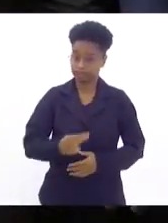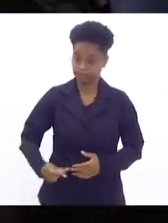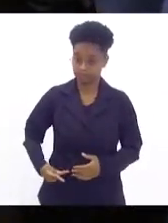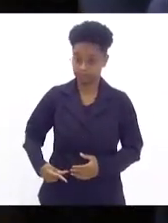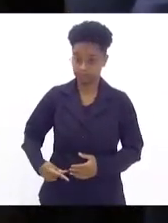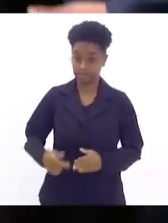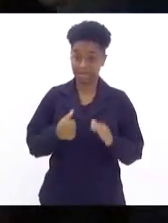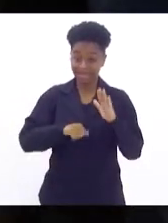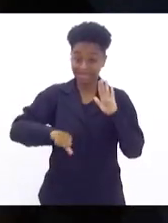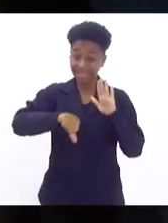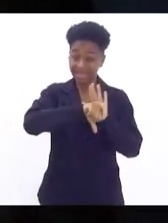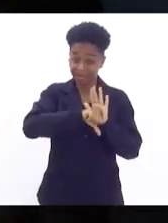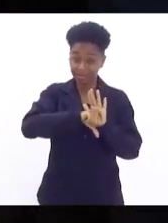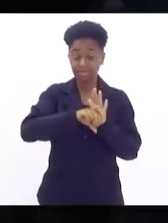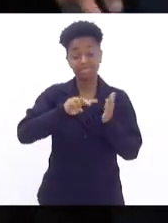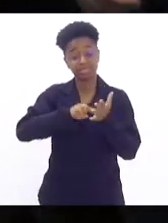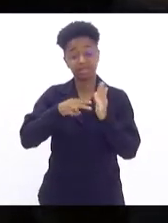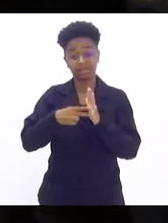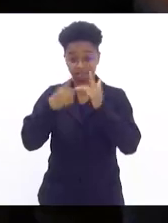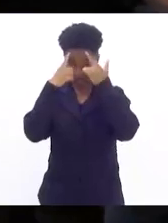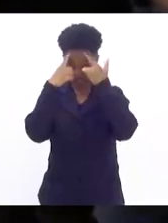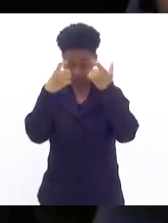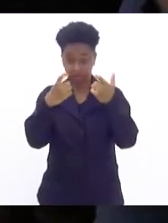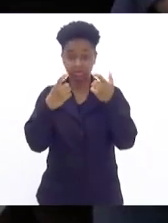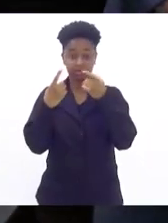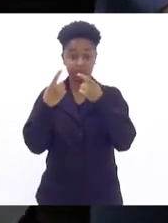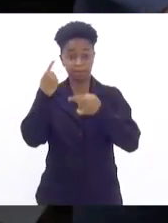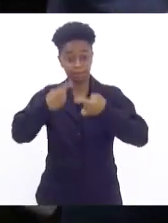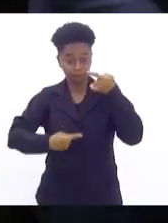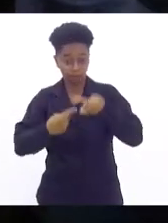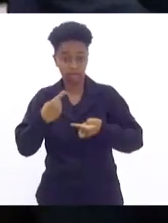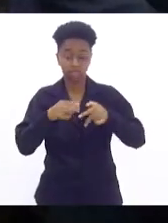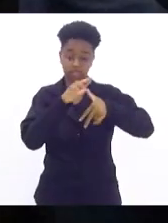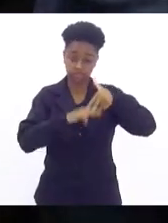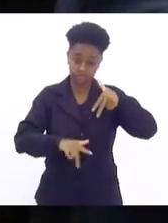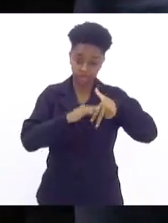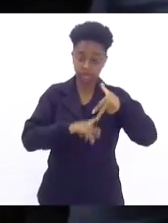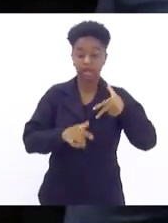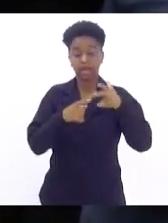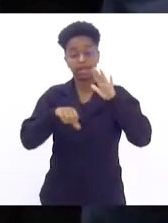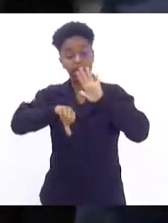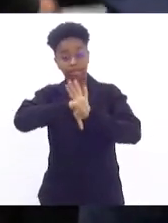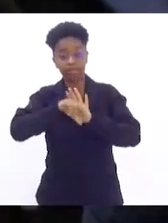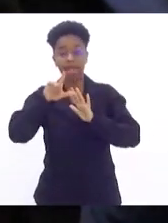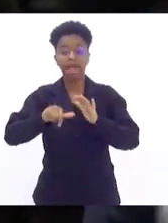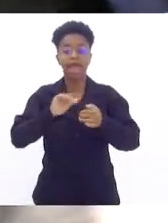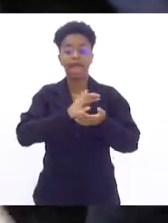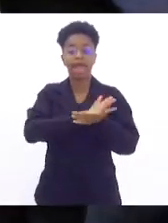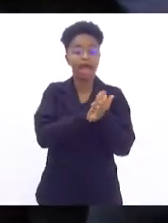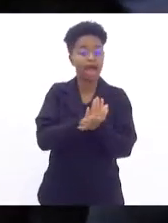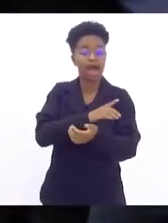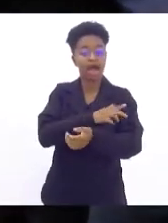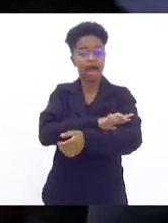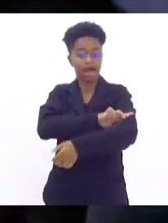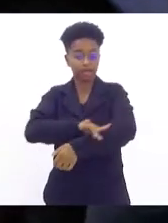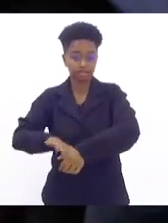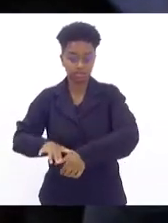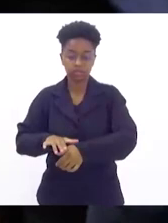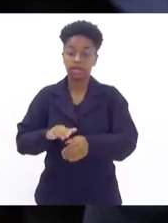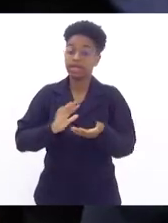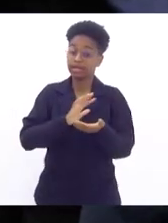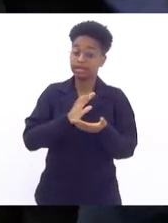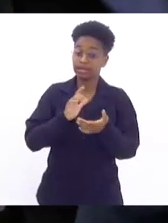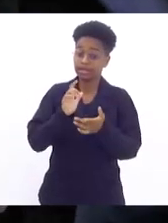crime é violência política de gênero Crime É racismo crime é violência contra mulher